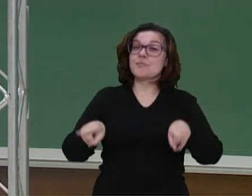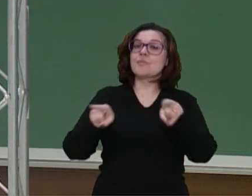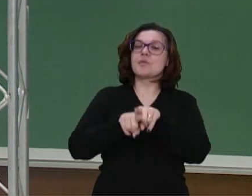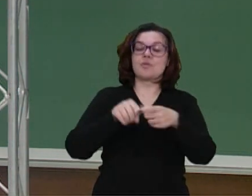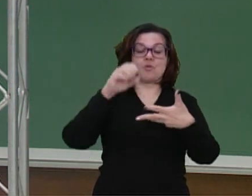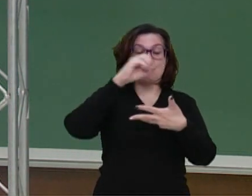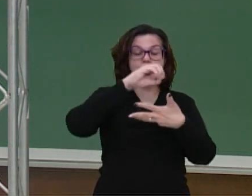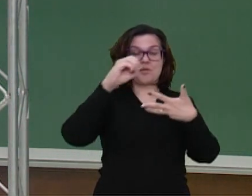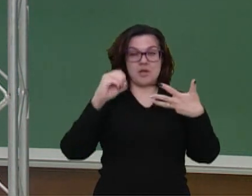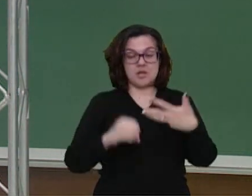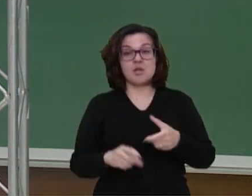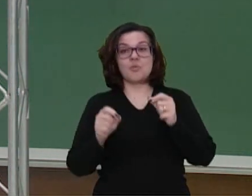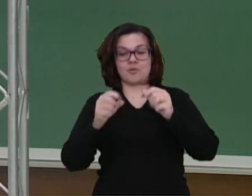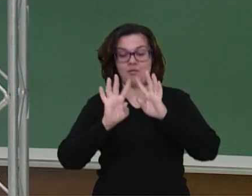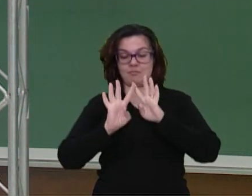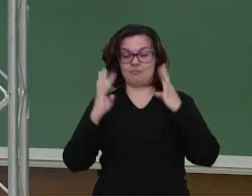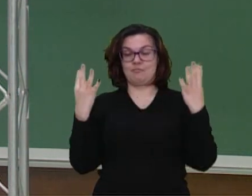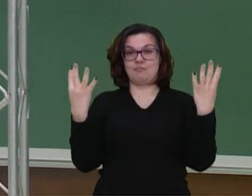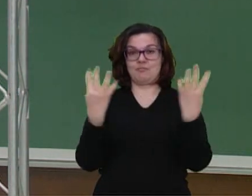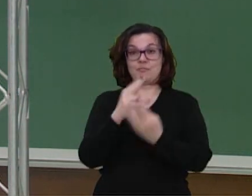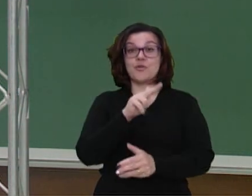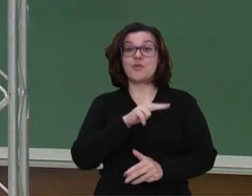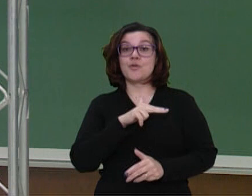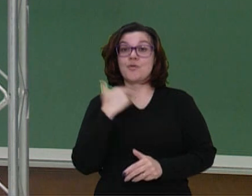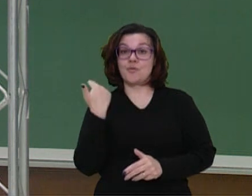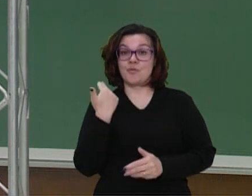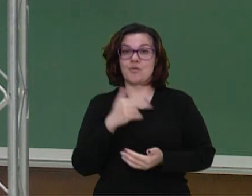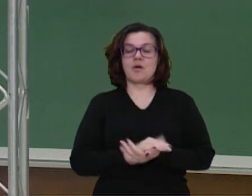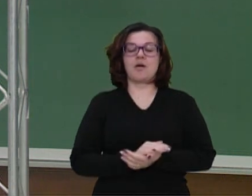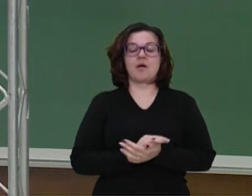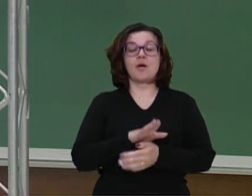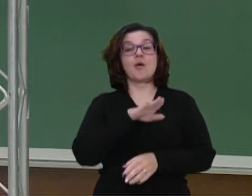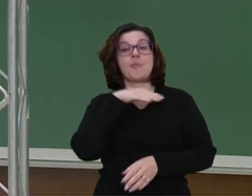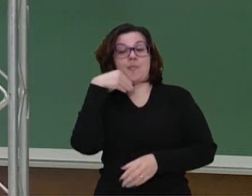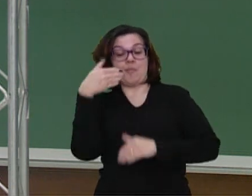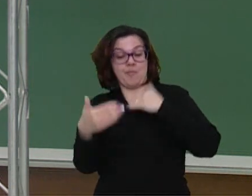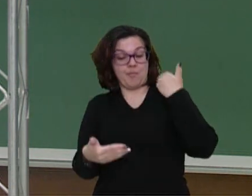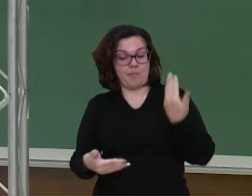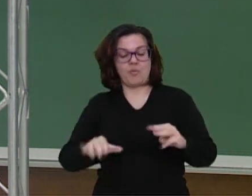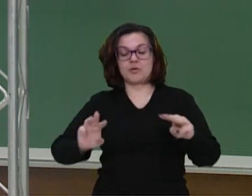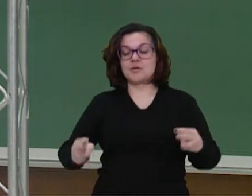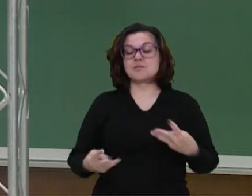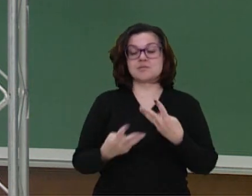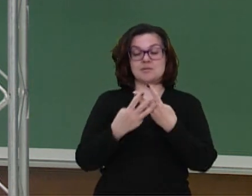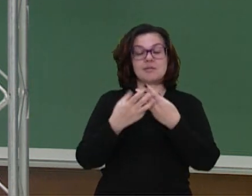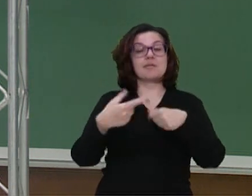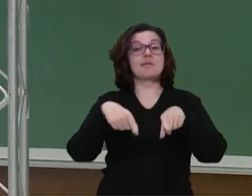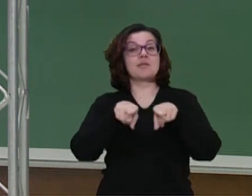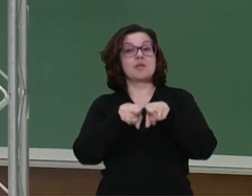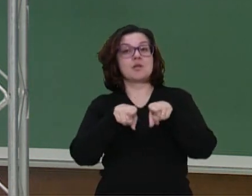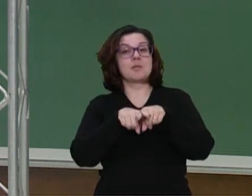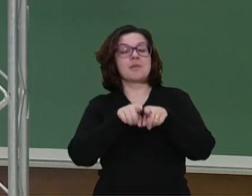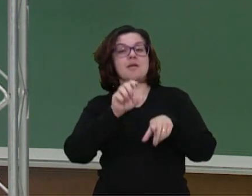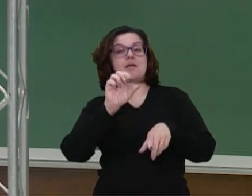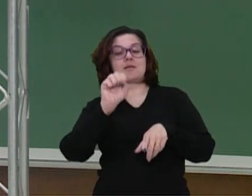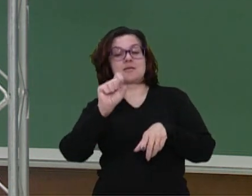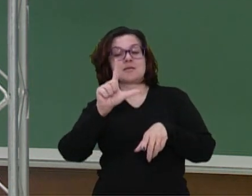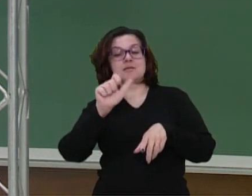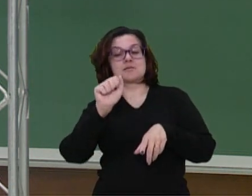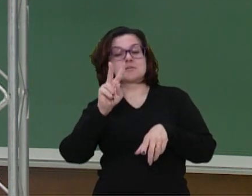os campos de concentração e a morte aí de judeus, a morte de eslavos,